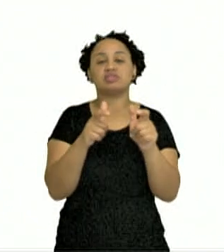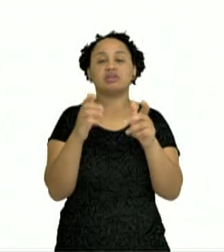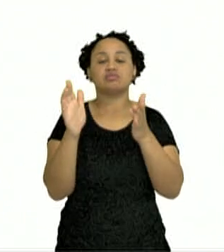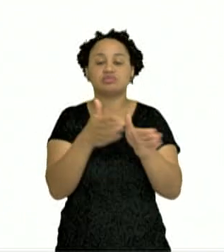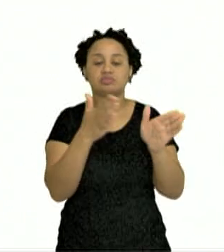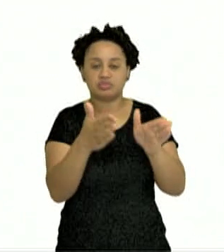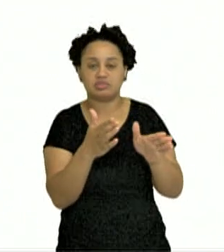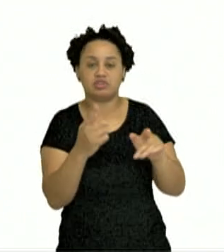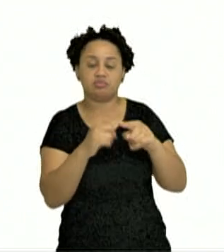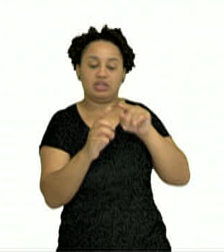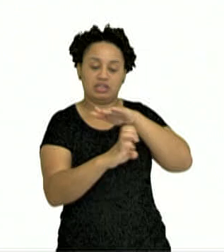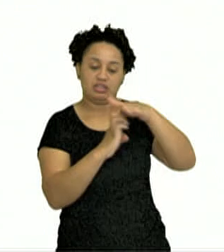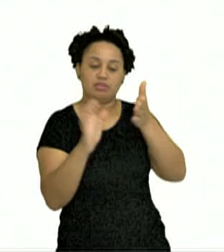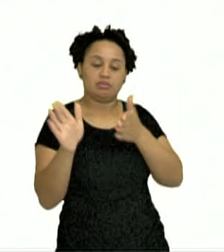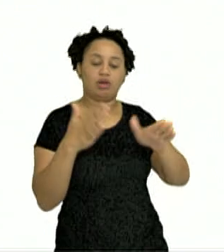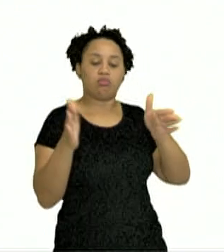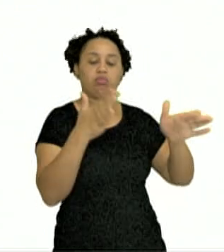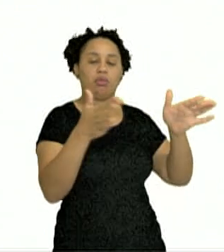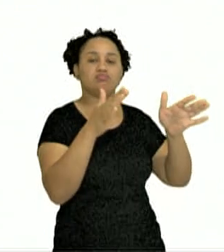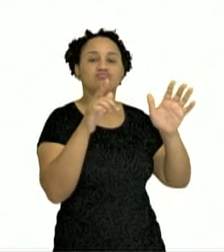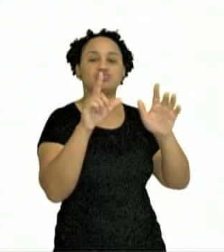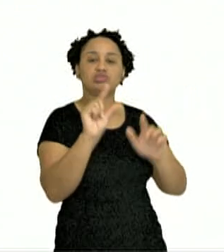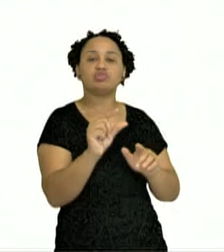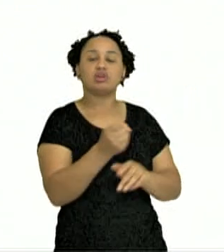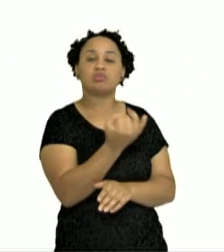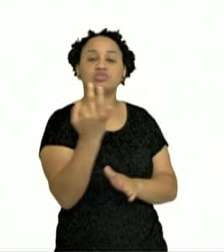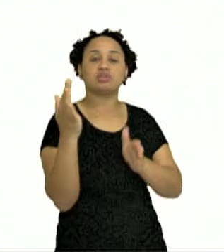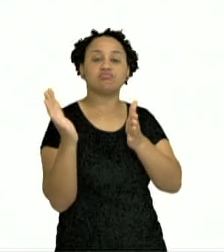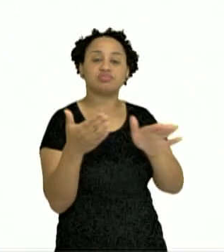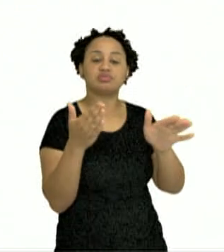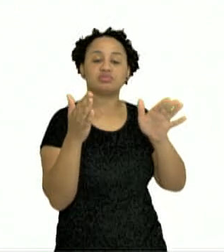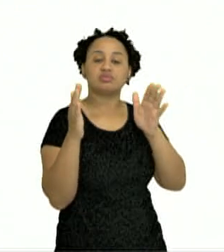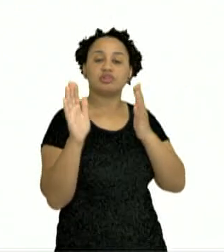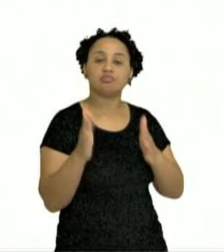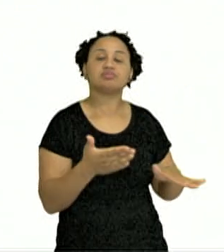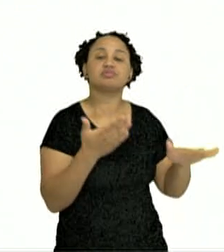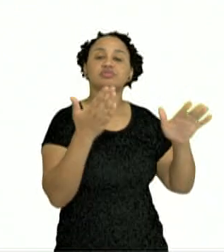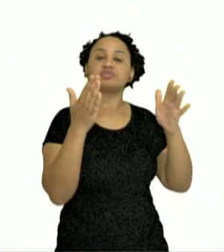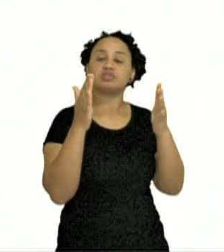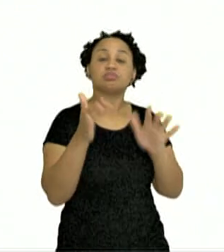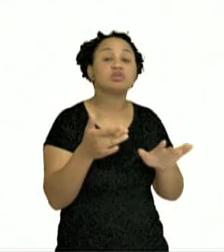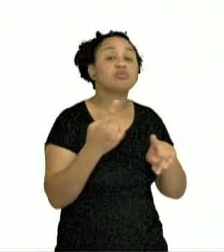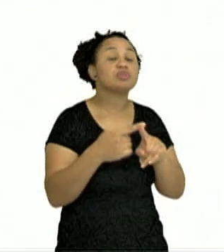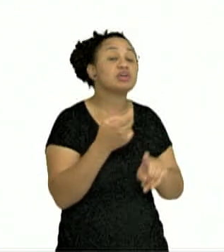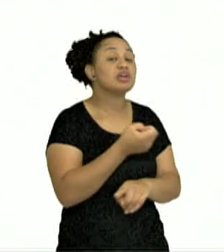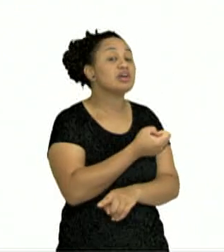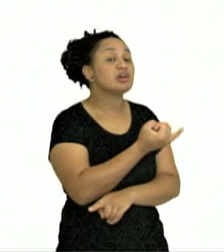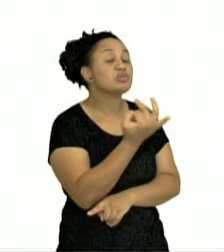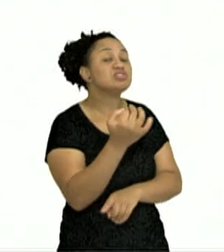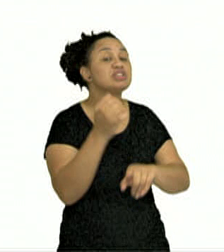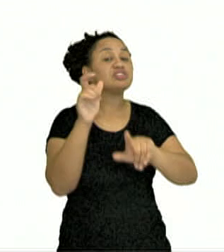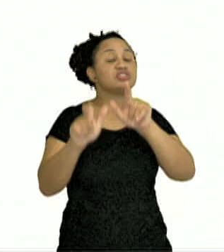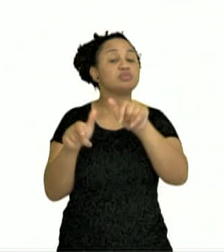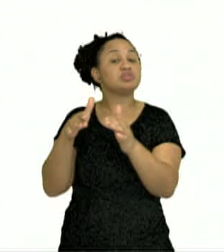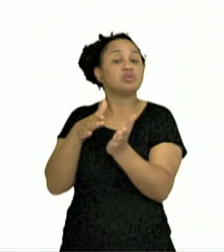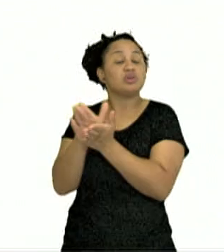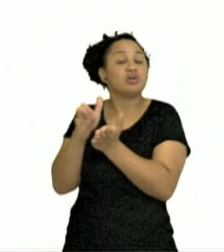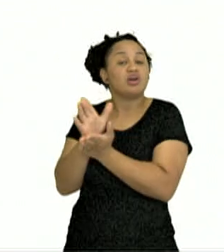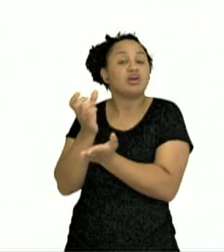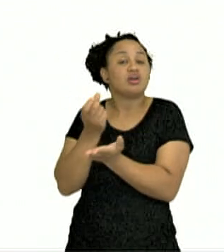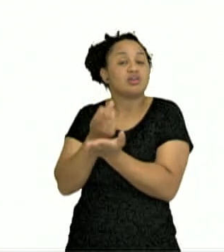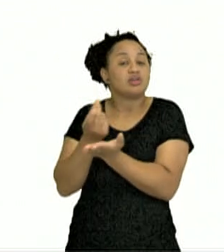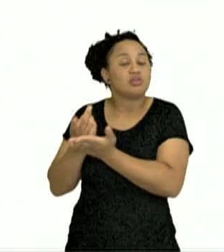As empresas reduzem a sua capacidade produtiva, passam a produzir menos, pois a quantidade de consumidores também está